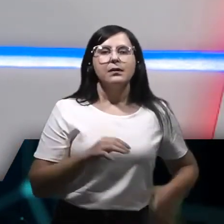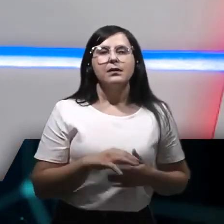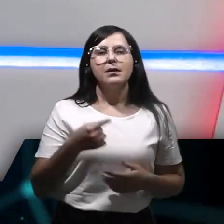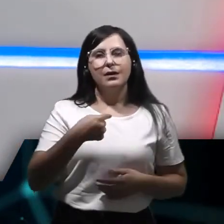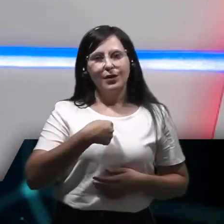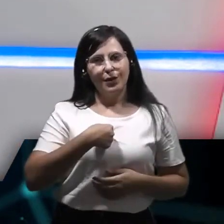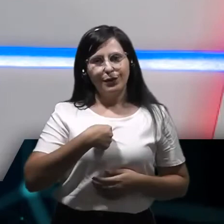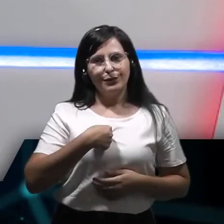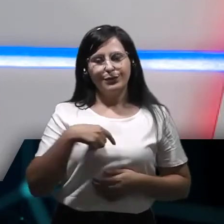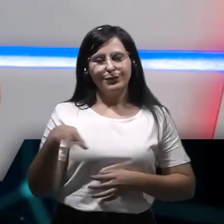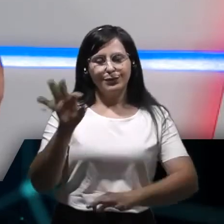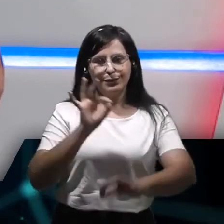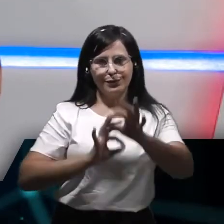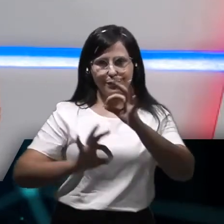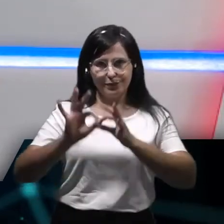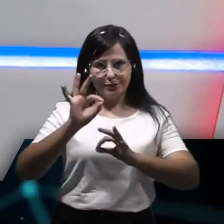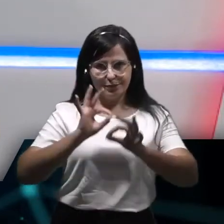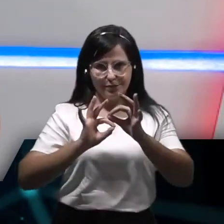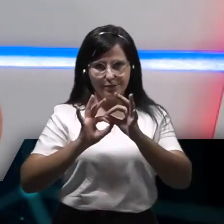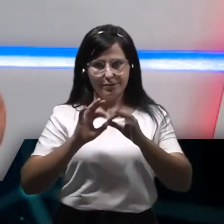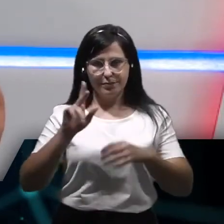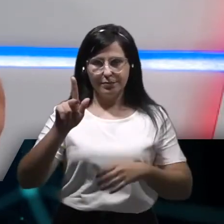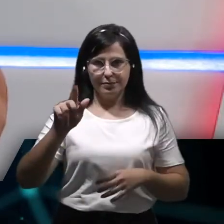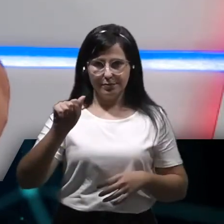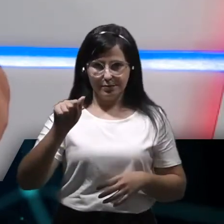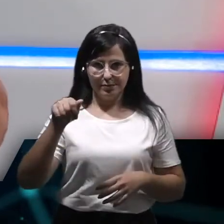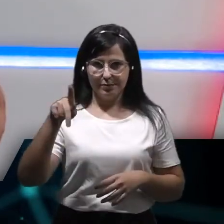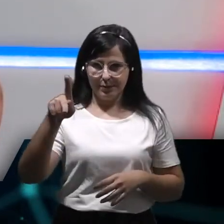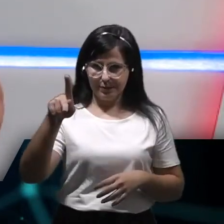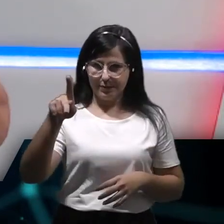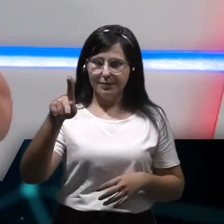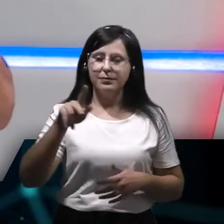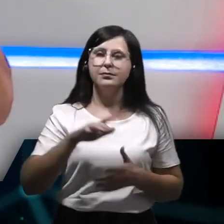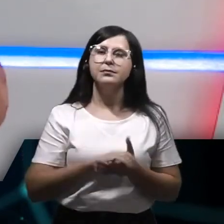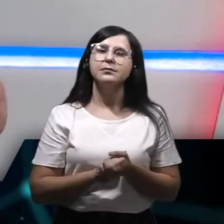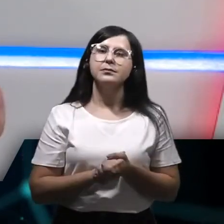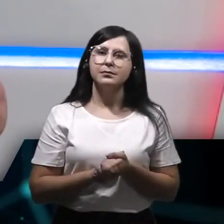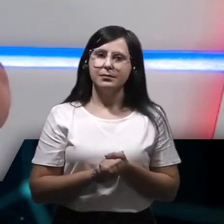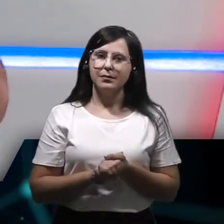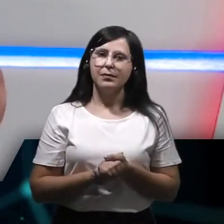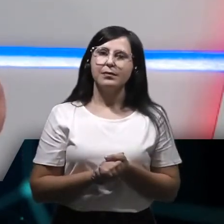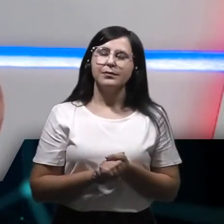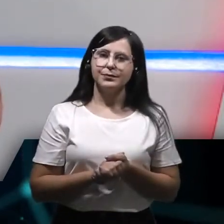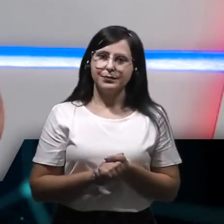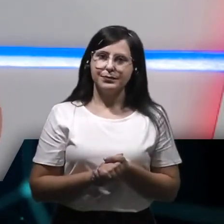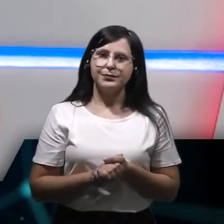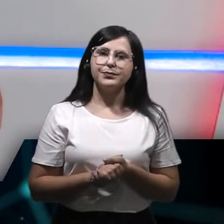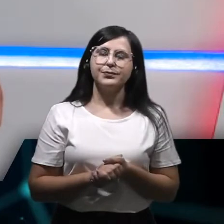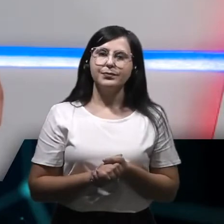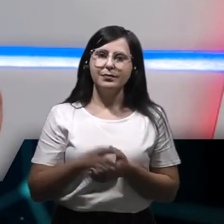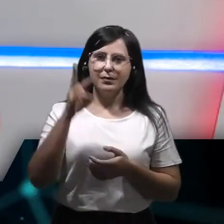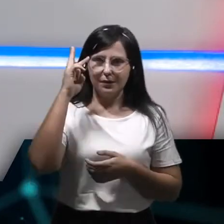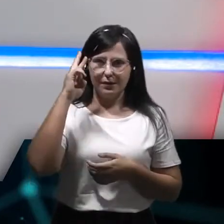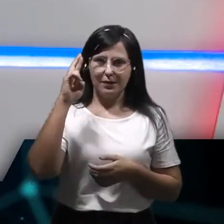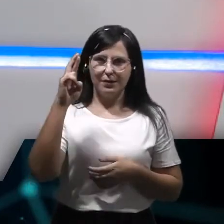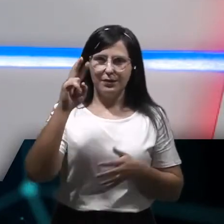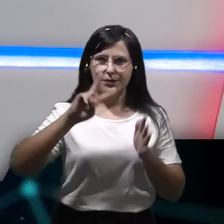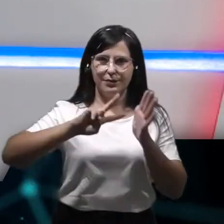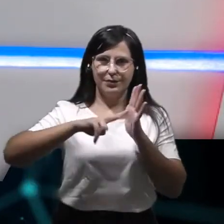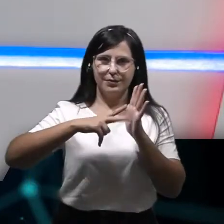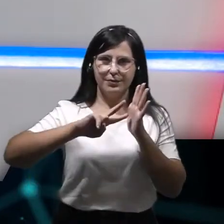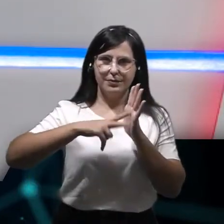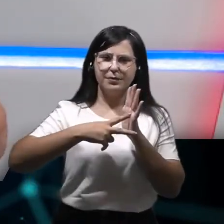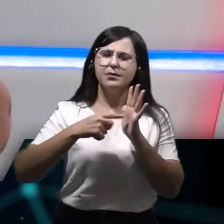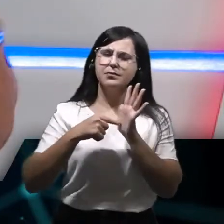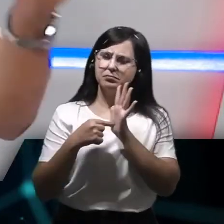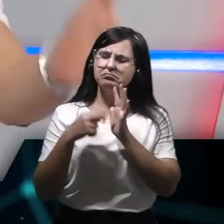o fundo bem, a própria presidente do sindicato dos funcionários públicos do município é